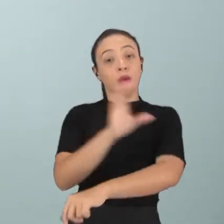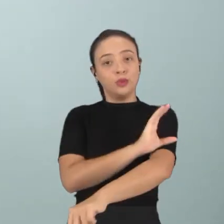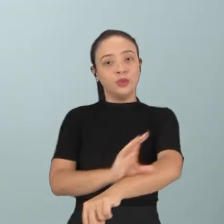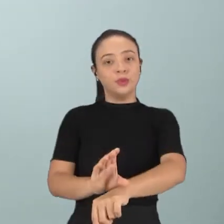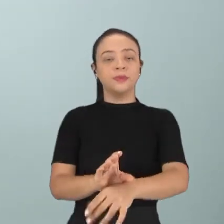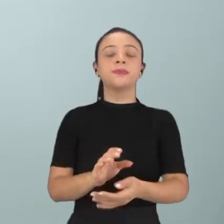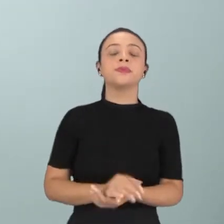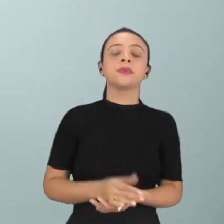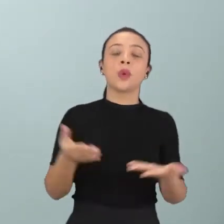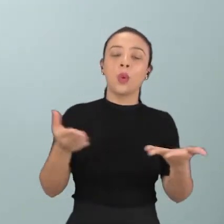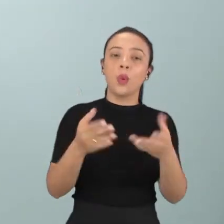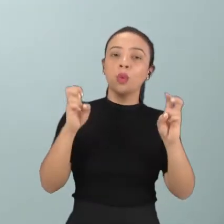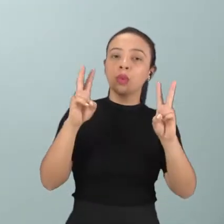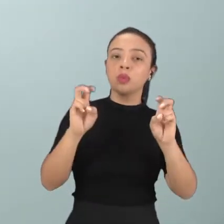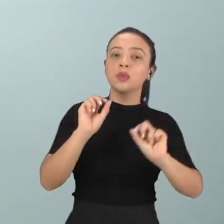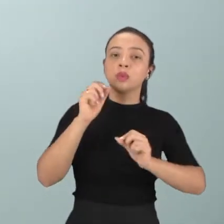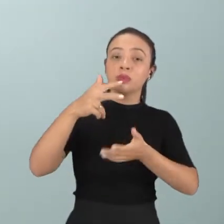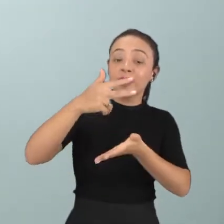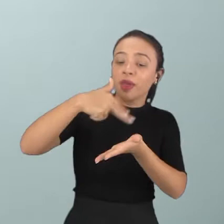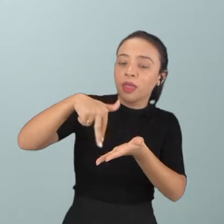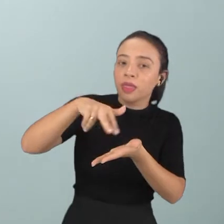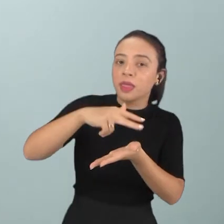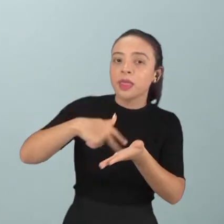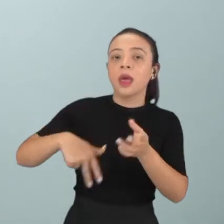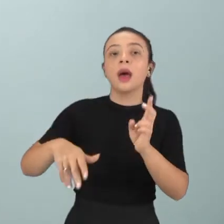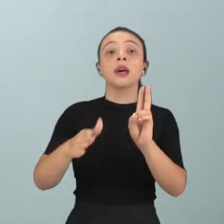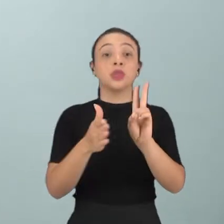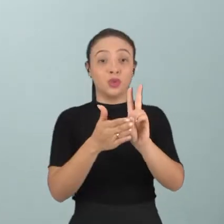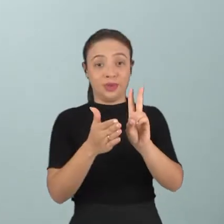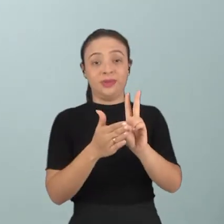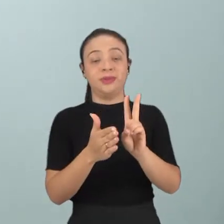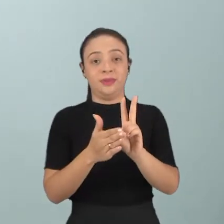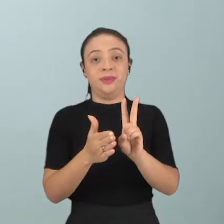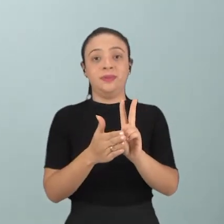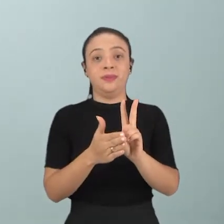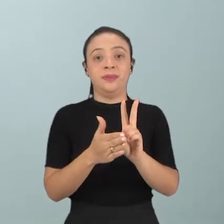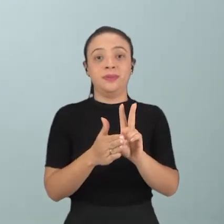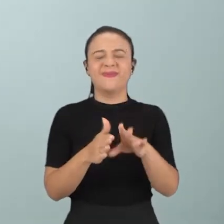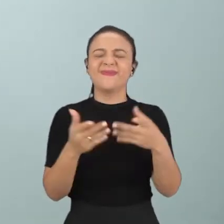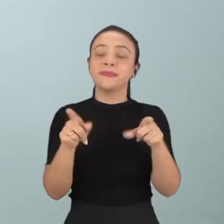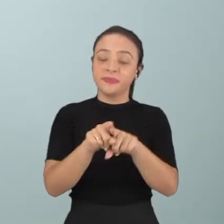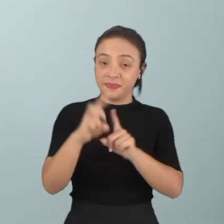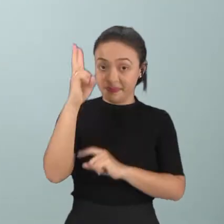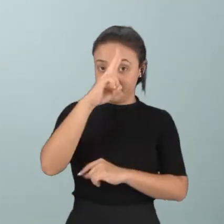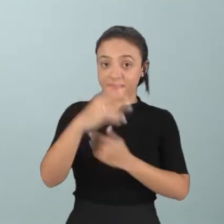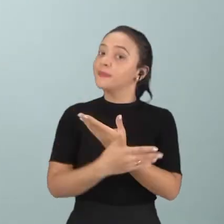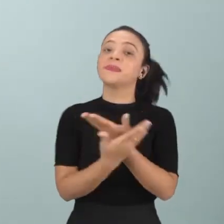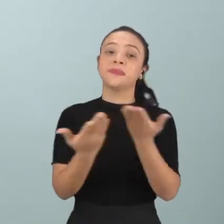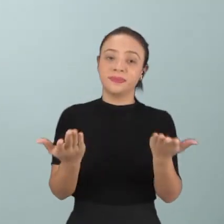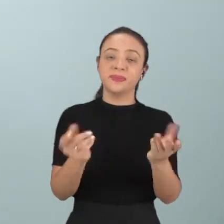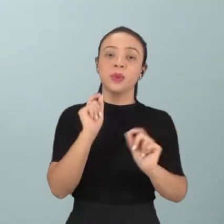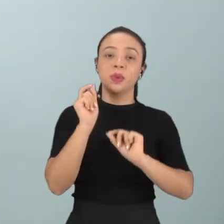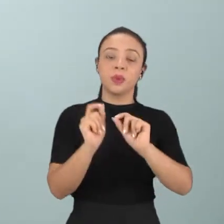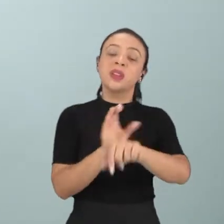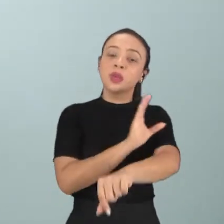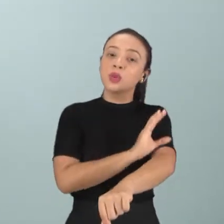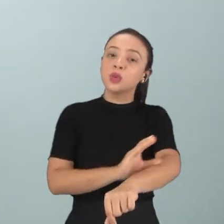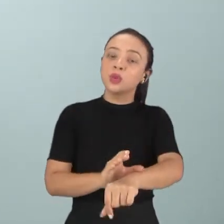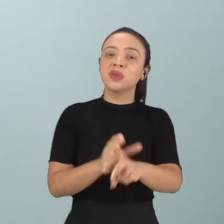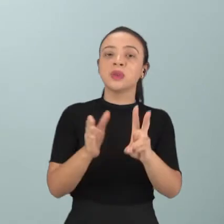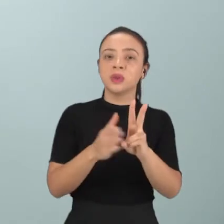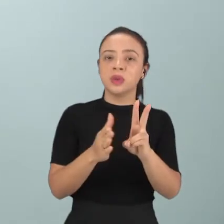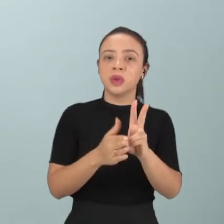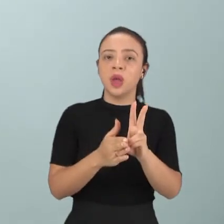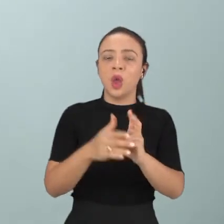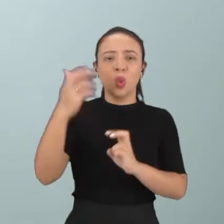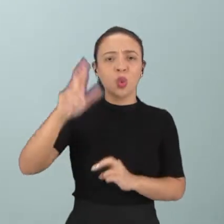a dança indígena, a cultura dessa dança indígena. E eu quero lembrar a vocês, gente, que a cultura indígena, ela não